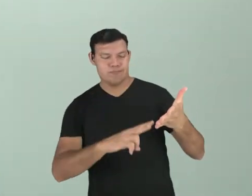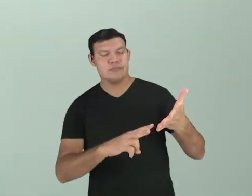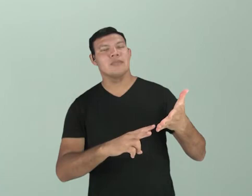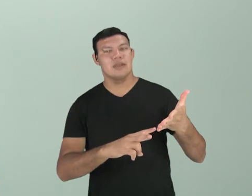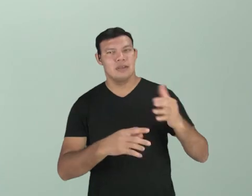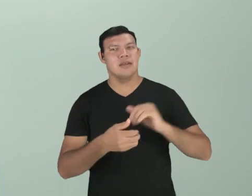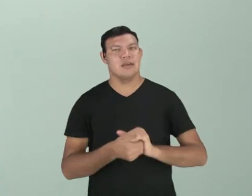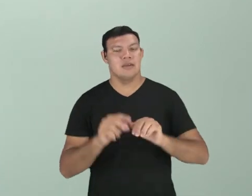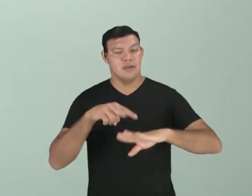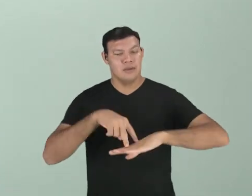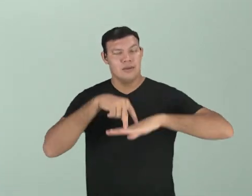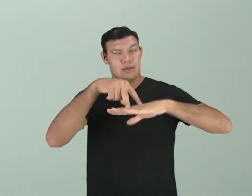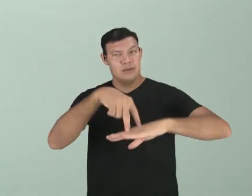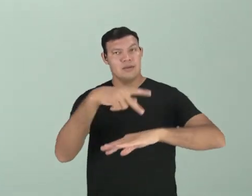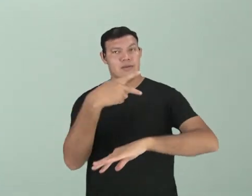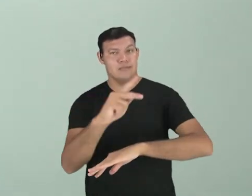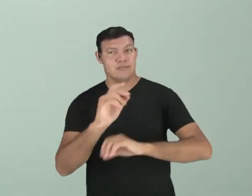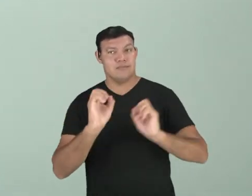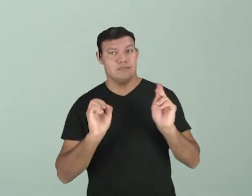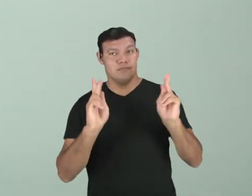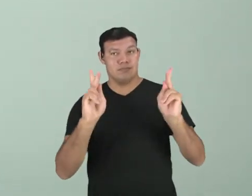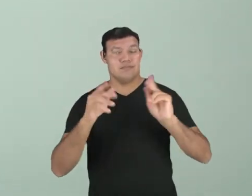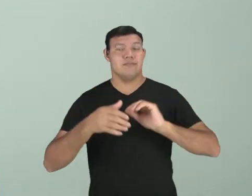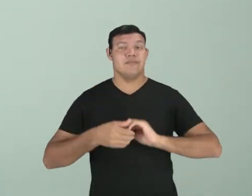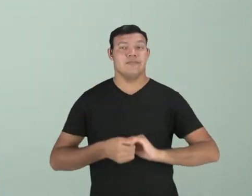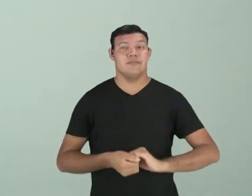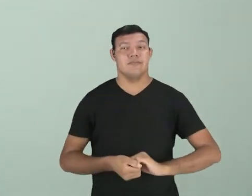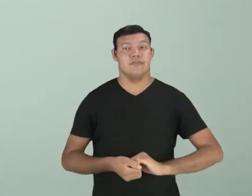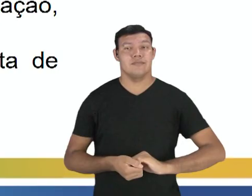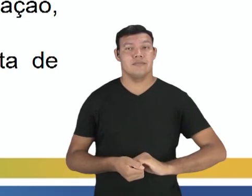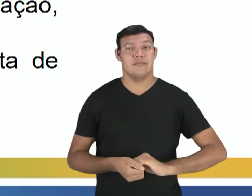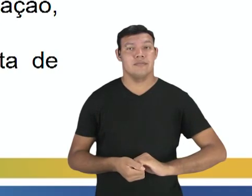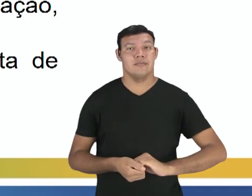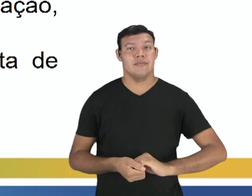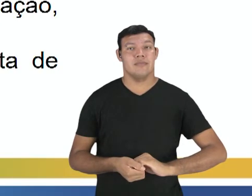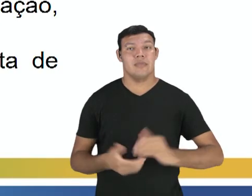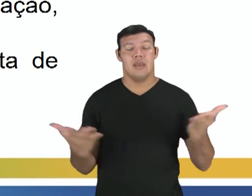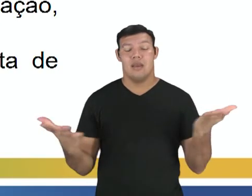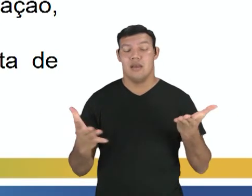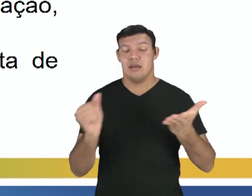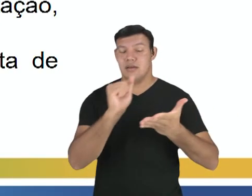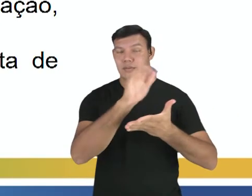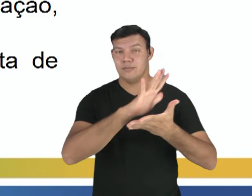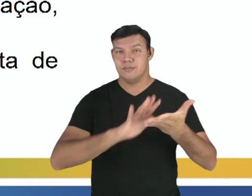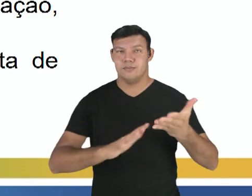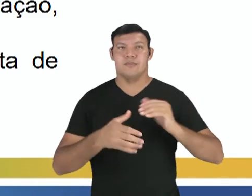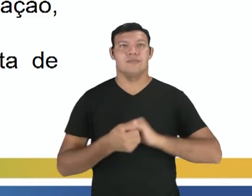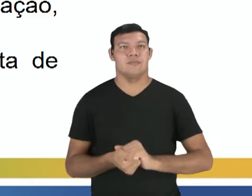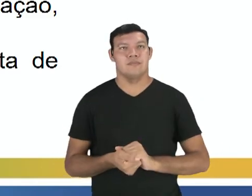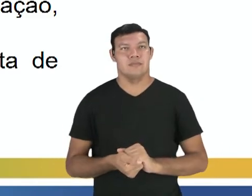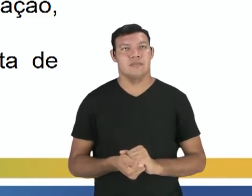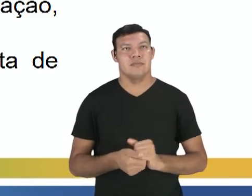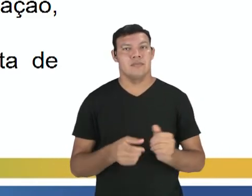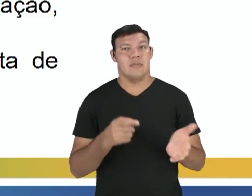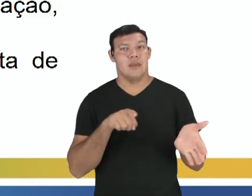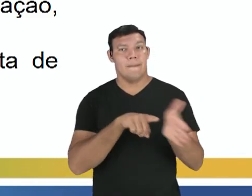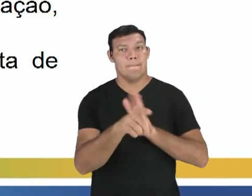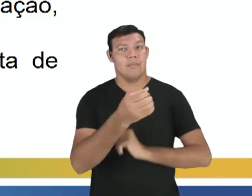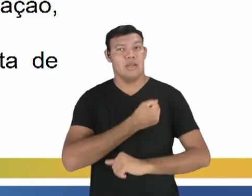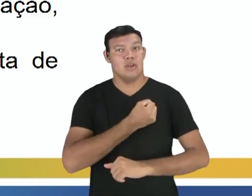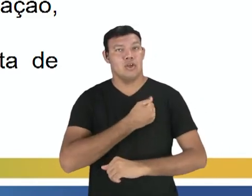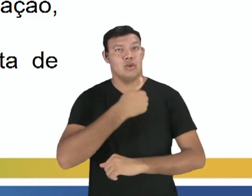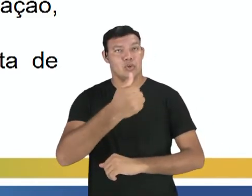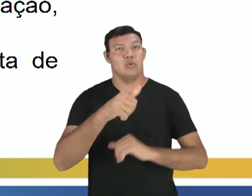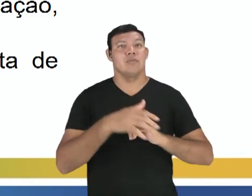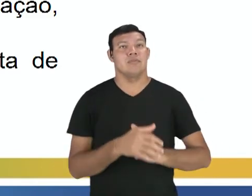seu posicionamento, ok? Vamos lá para o nosso exercitando. Quando falamos dos parágrafos